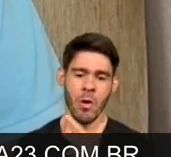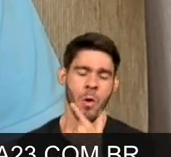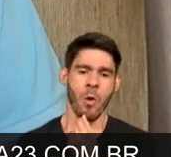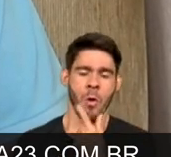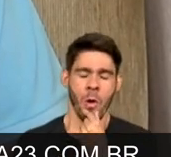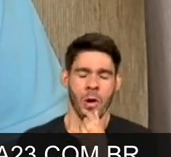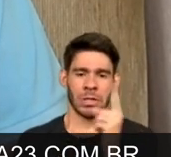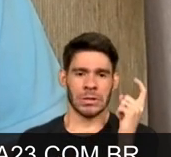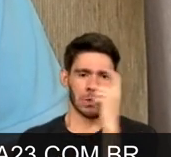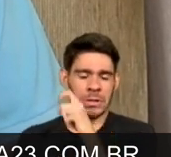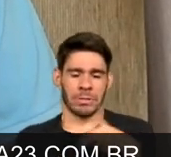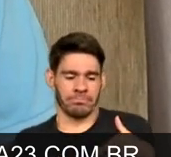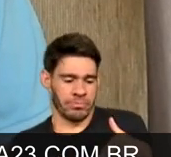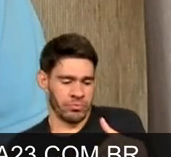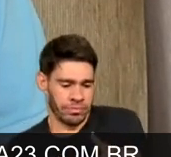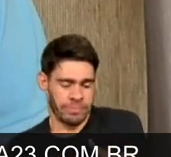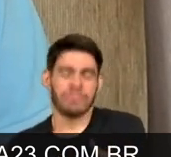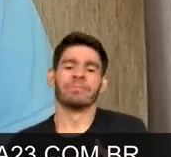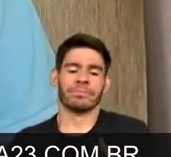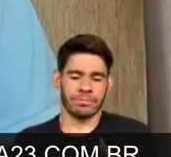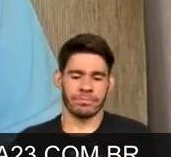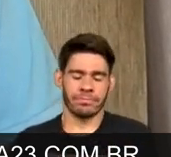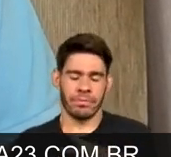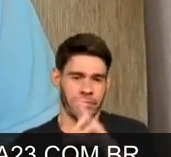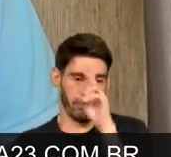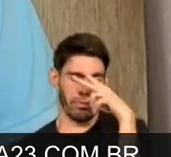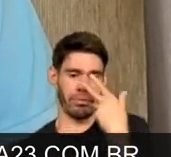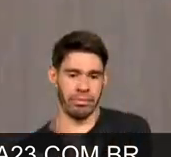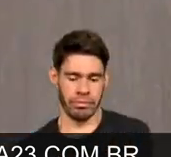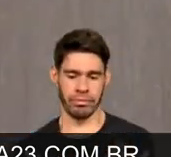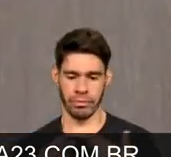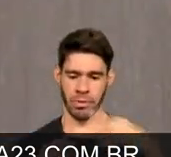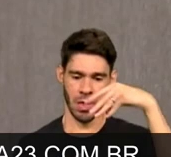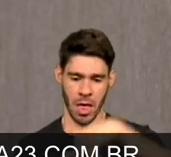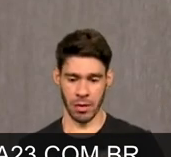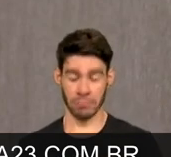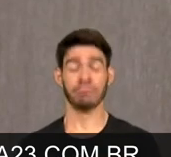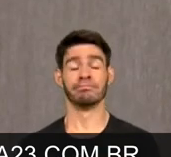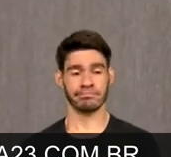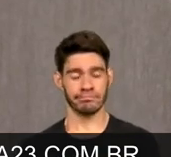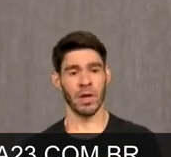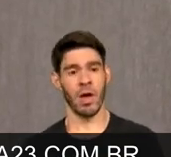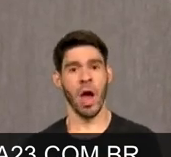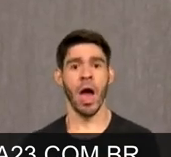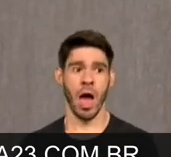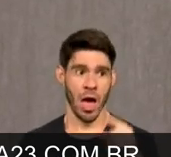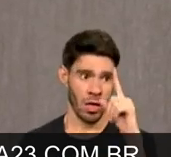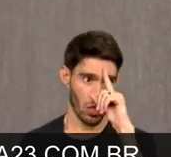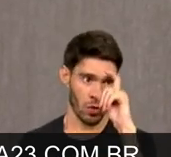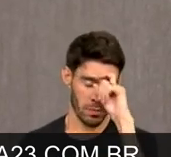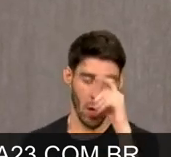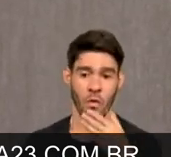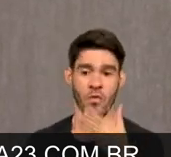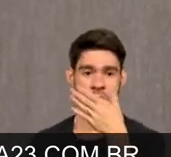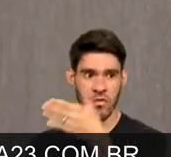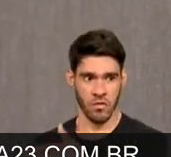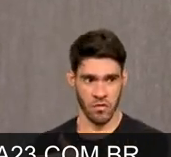com dificuldade de caminhar e chegou a desmaiar em casa. Diante disso, fomos no hospital e aí